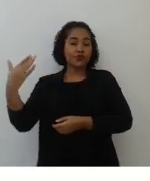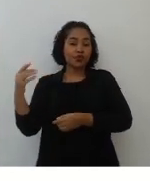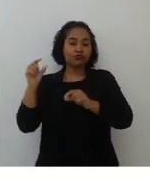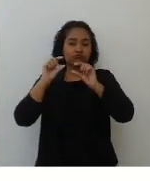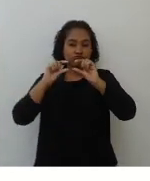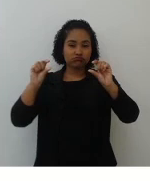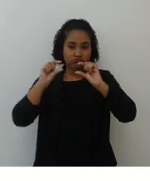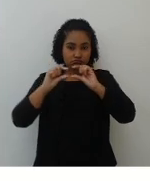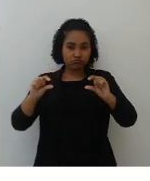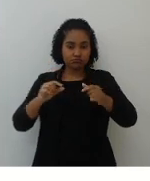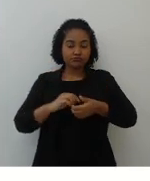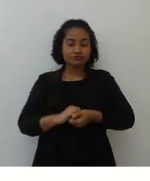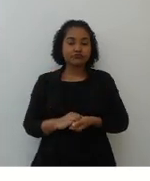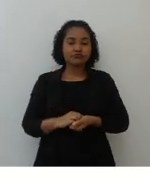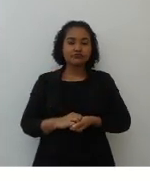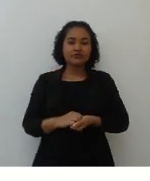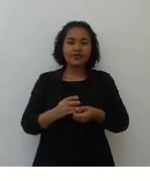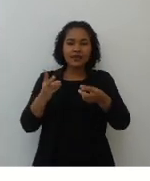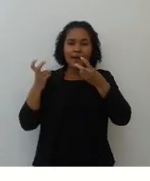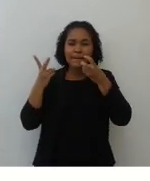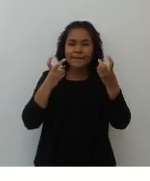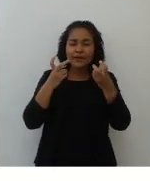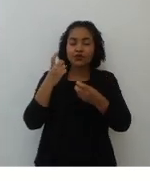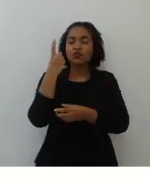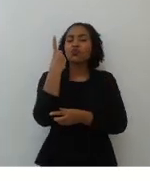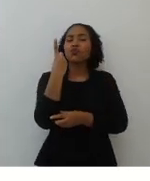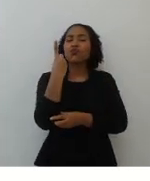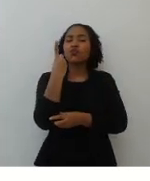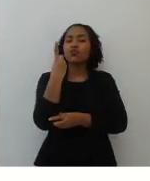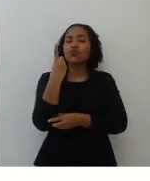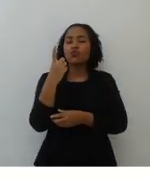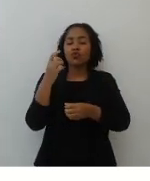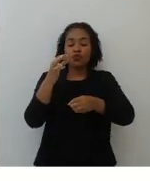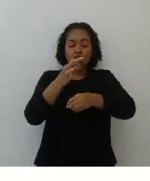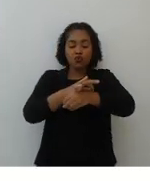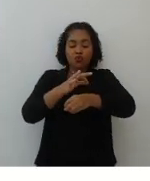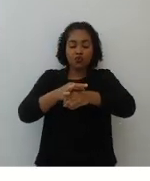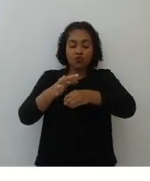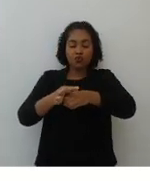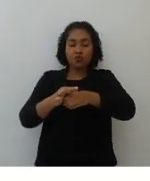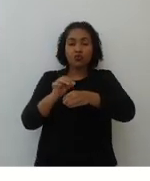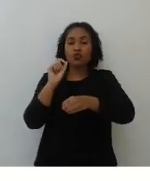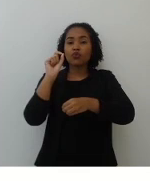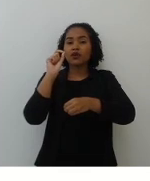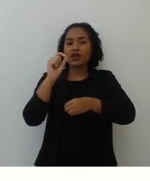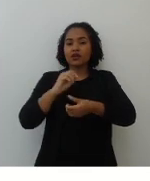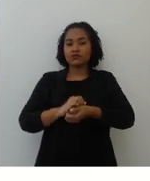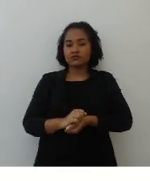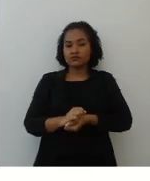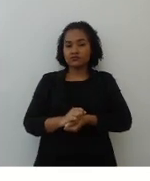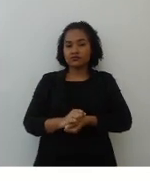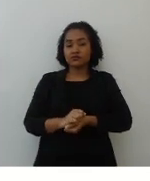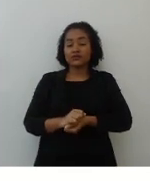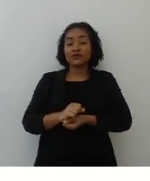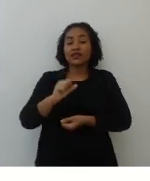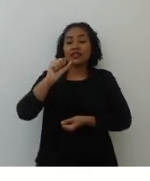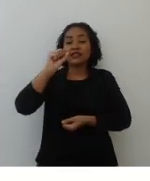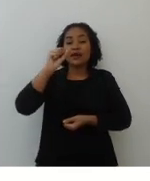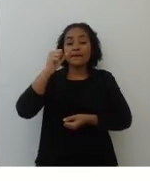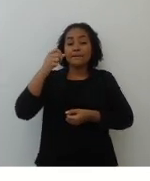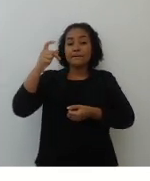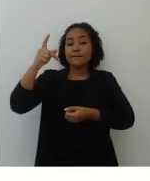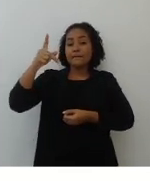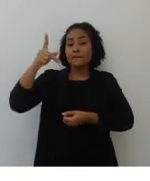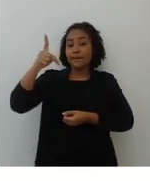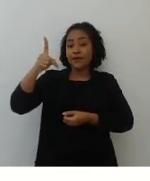fisiológicos com as letras. Percebe aí, o número 1, ribossomo, ele tem a função de quê, minha gente? Síntese de proteínas, que